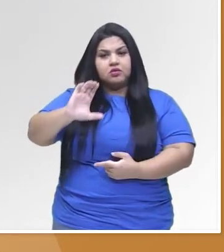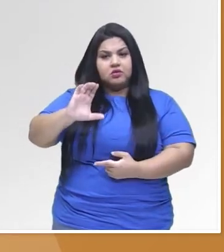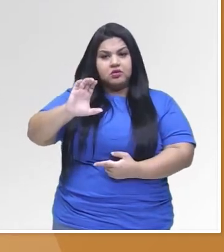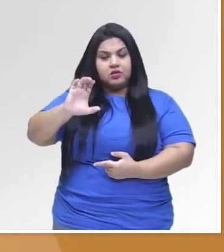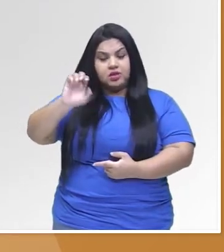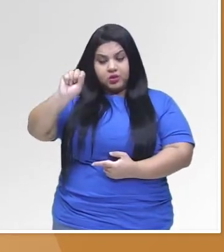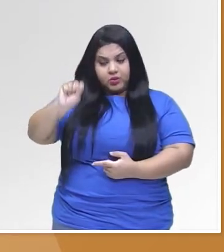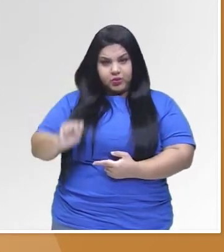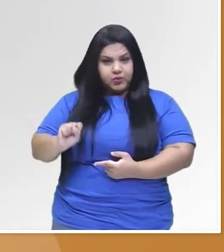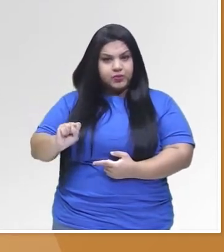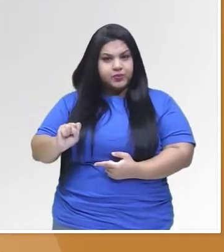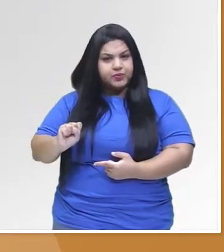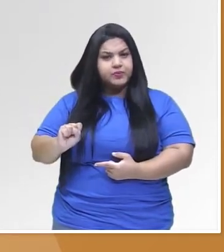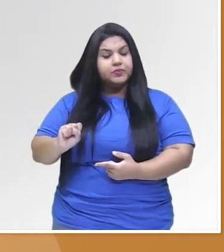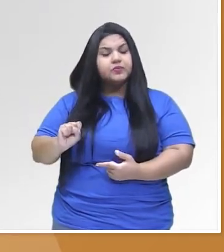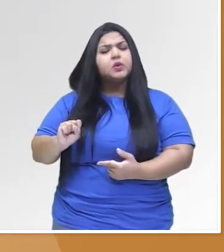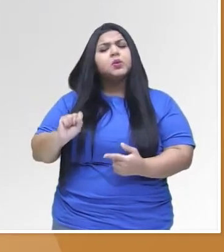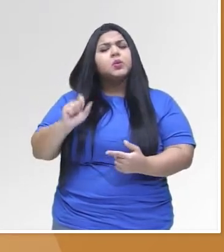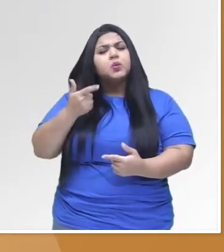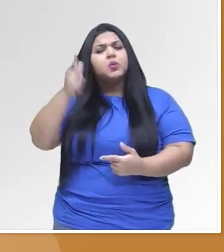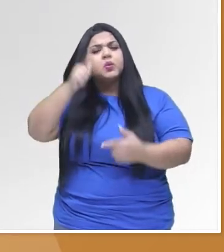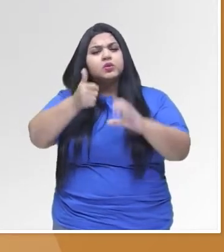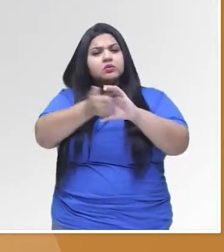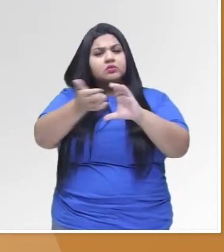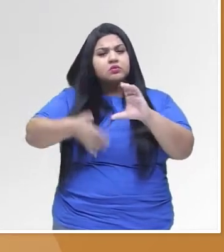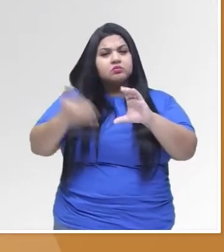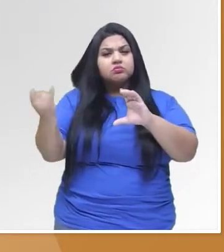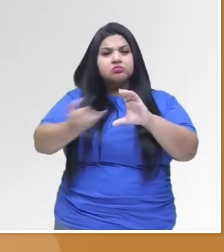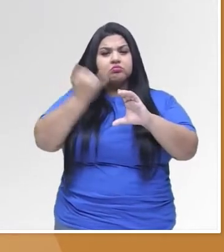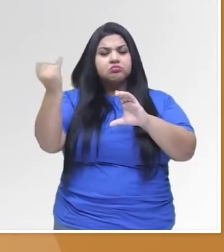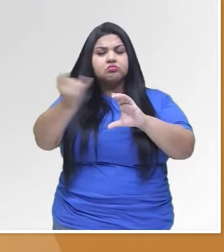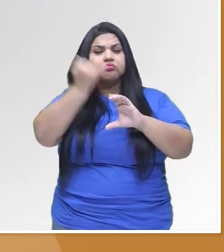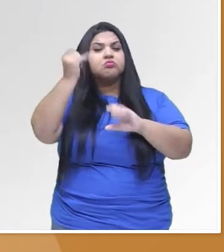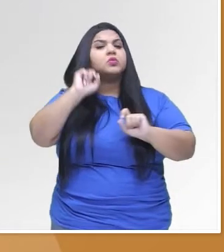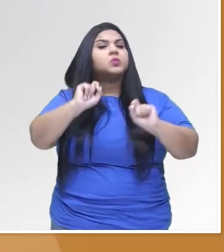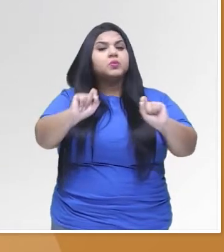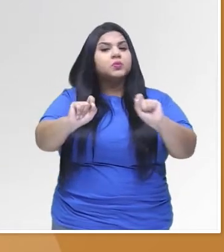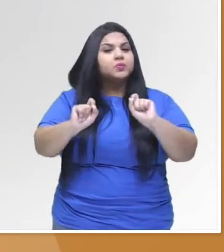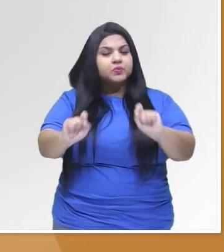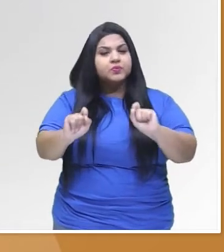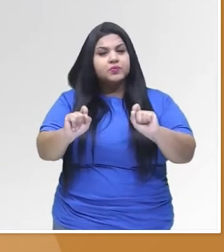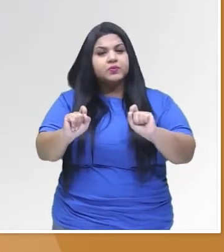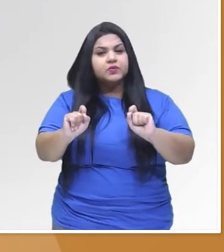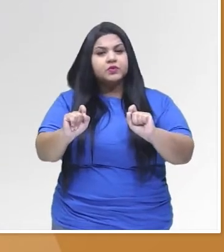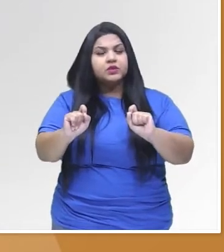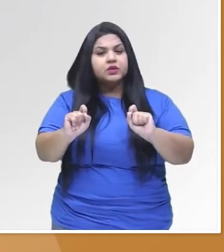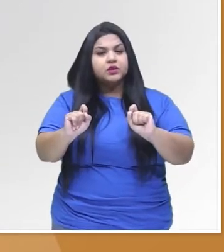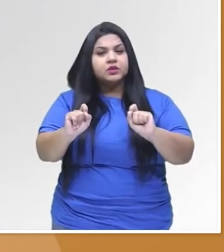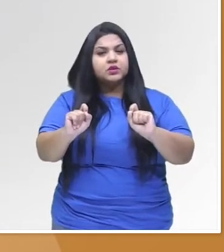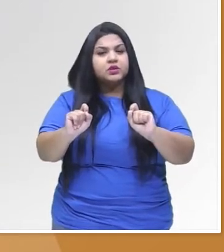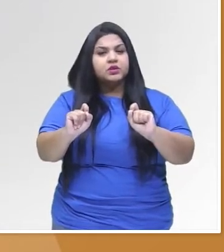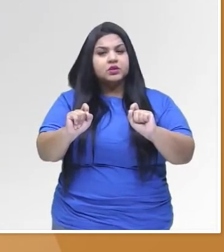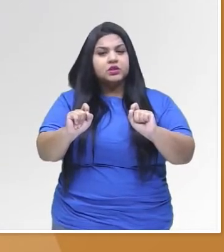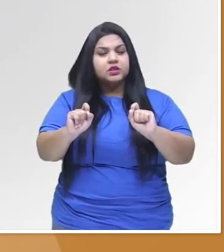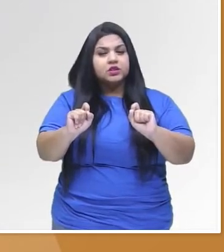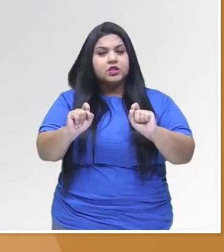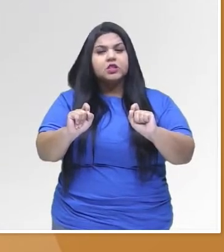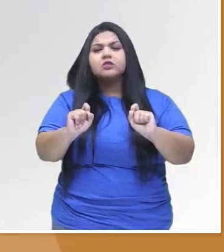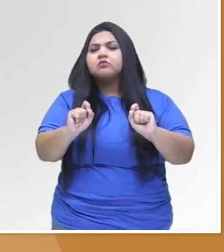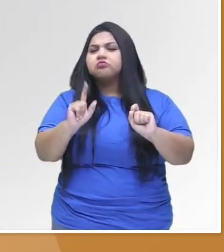Centro-Sul. Uma outra característica importante da região Centro-Sul, ela está com uma